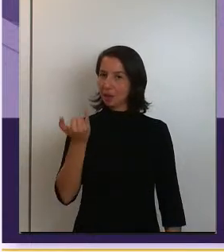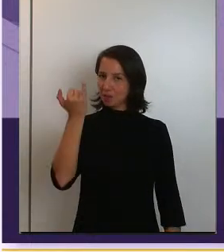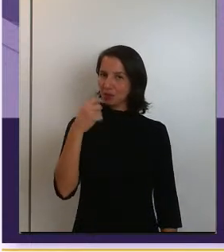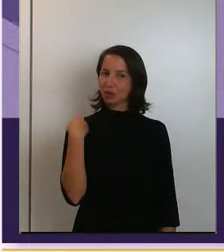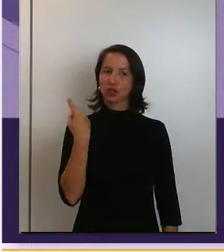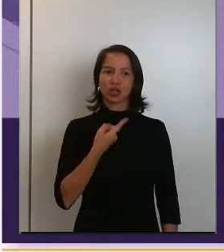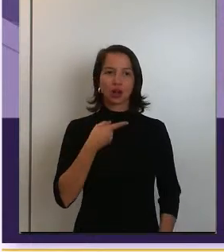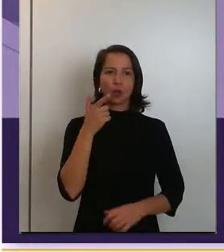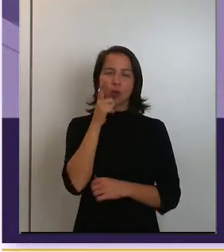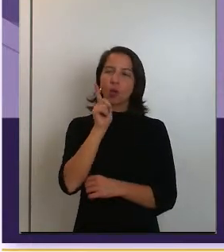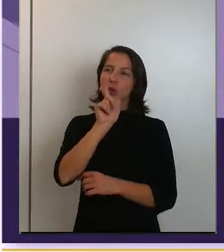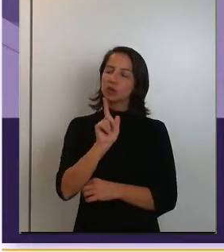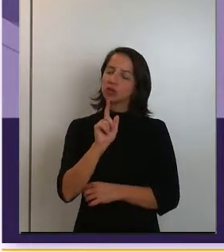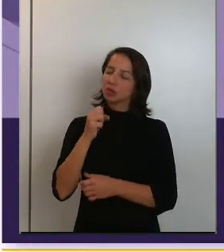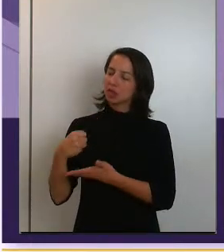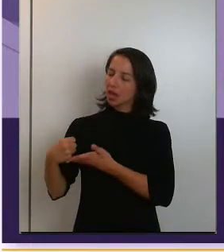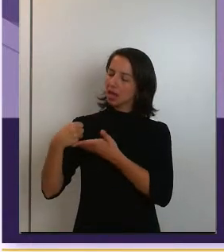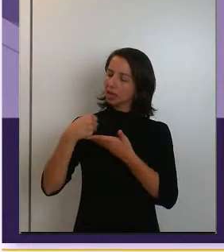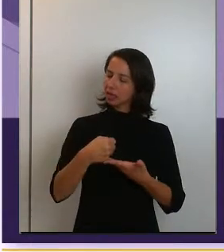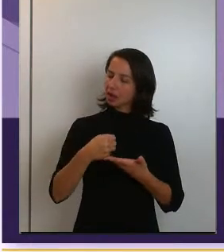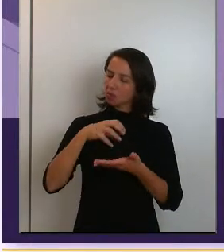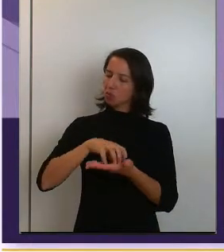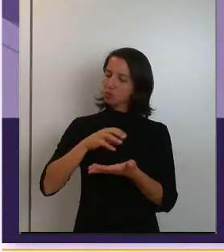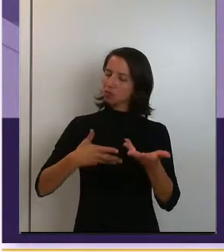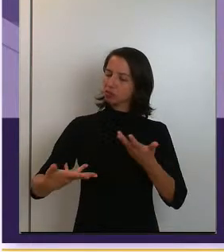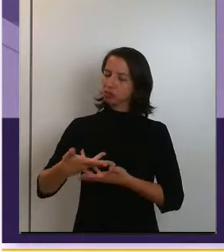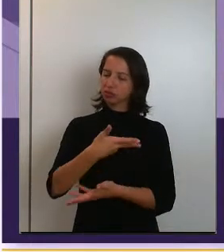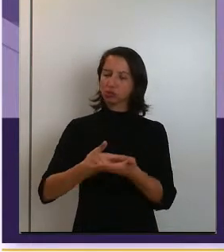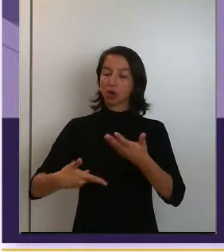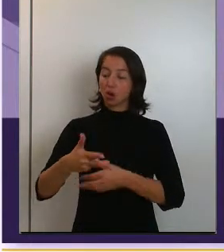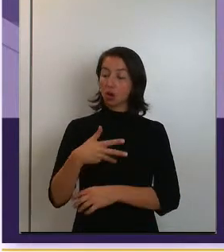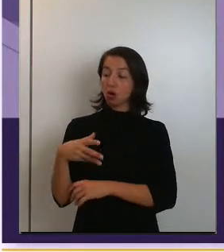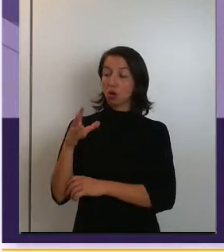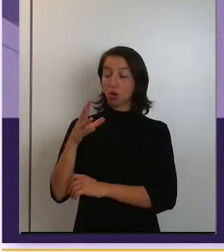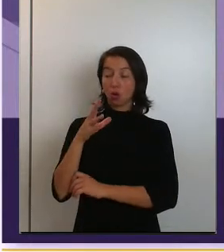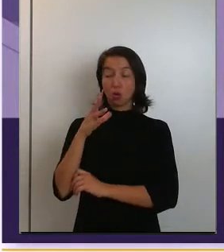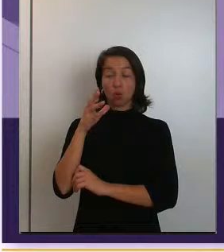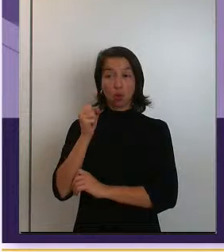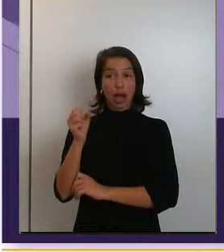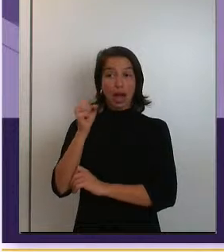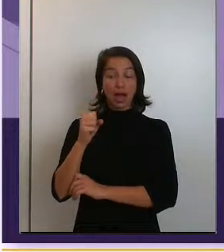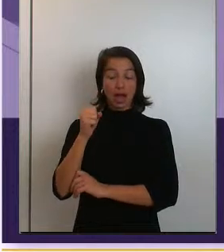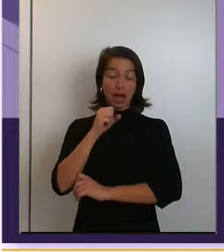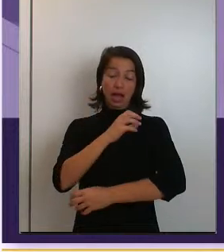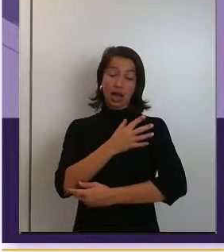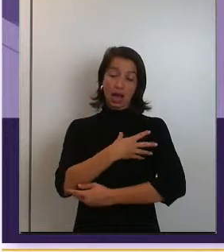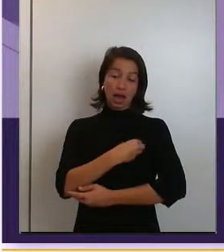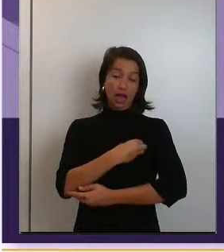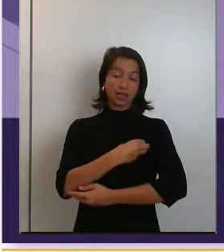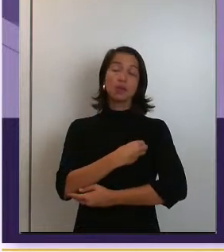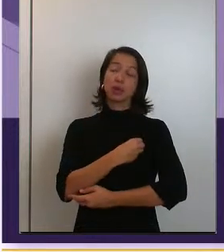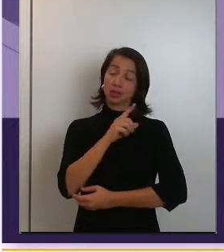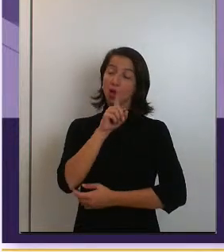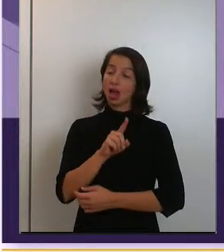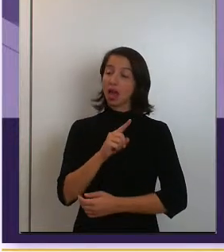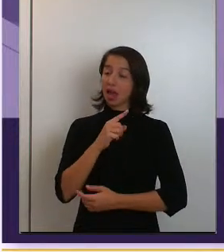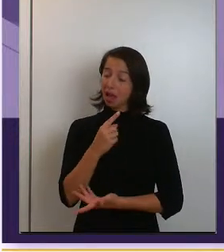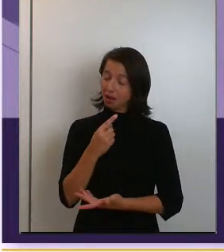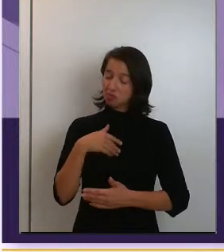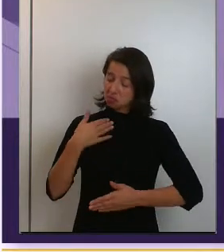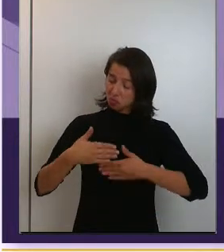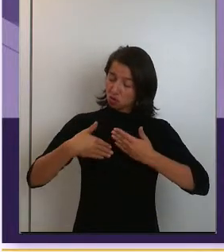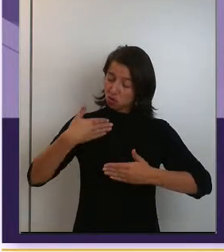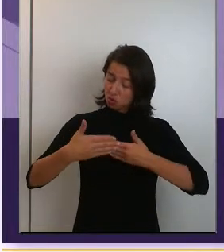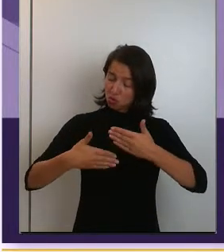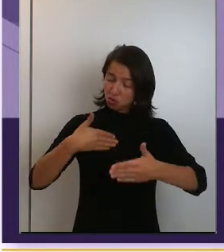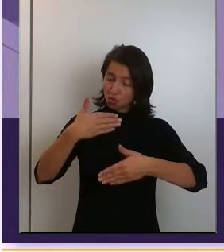materno não é uma jornada de imersão pessoal das mães, mas ela, para a mãe ter sucesso no